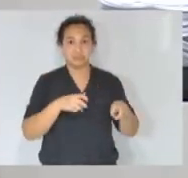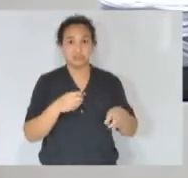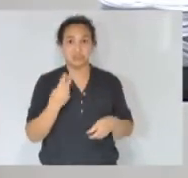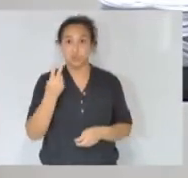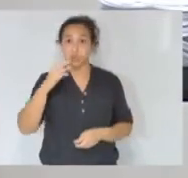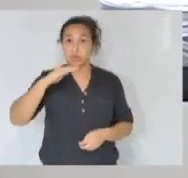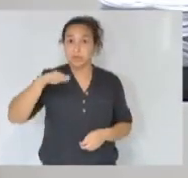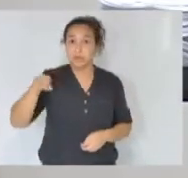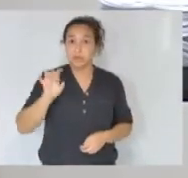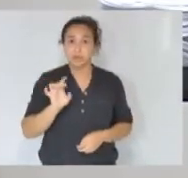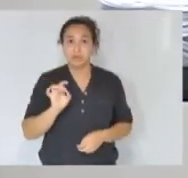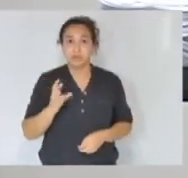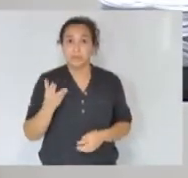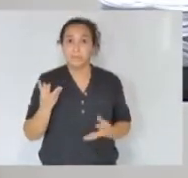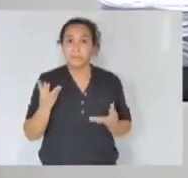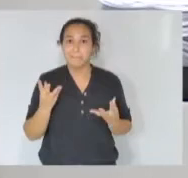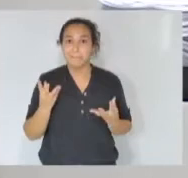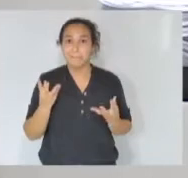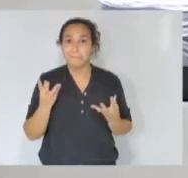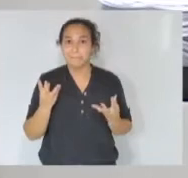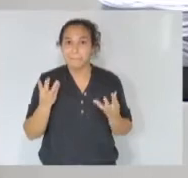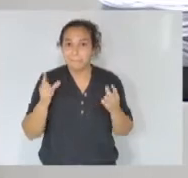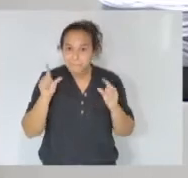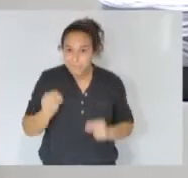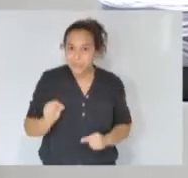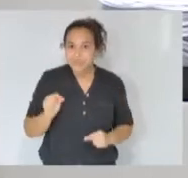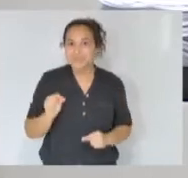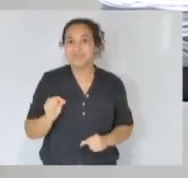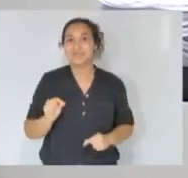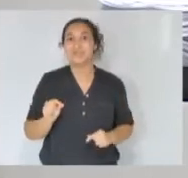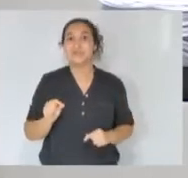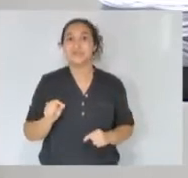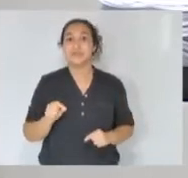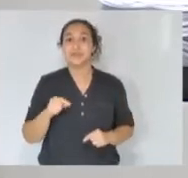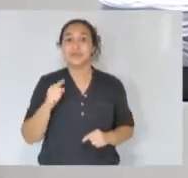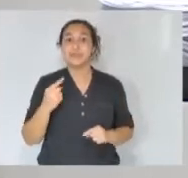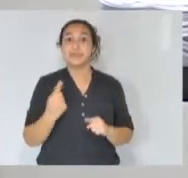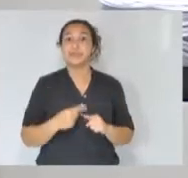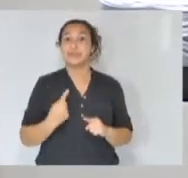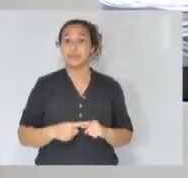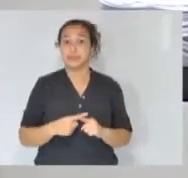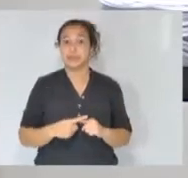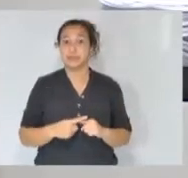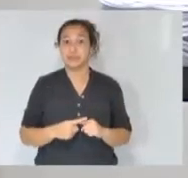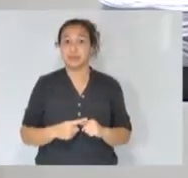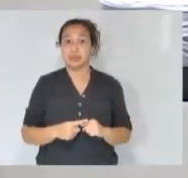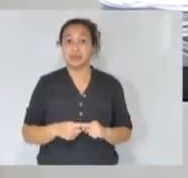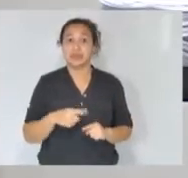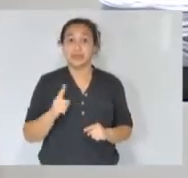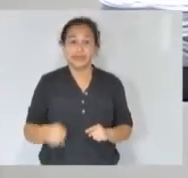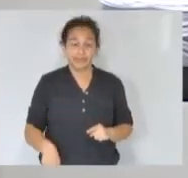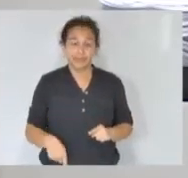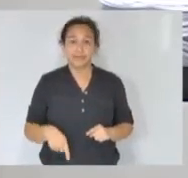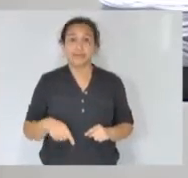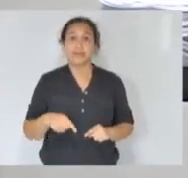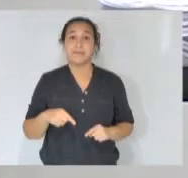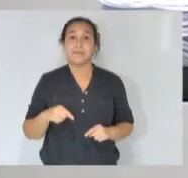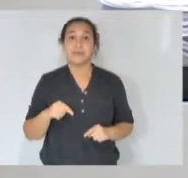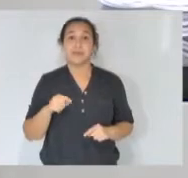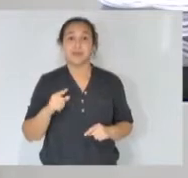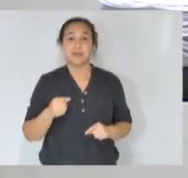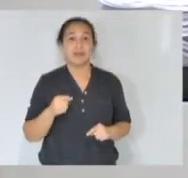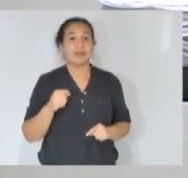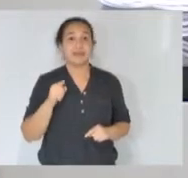2,5% é muito pouco. E o motivo de investir tão pouco é o mesmo motivo que está fazendo com que o